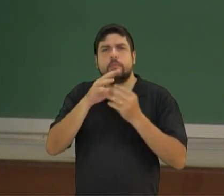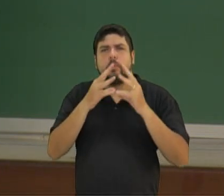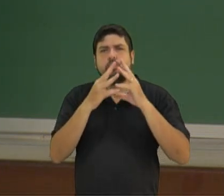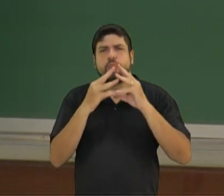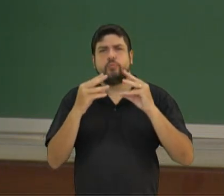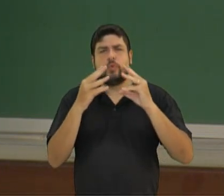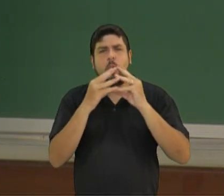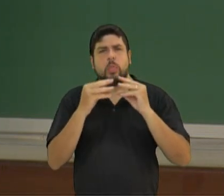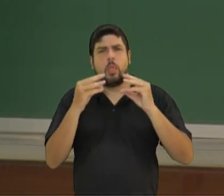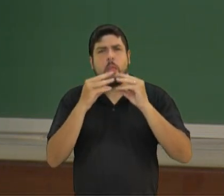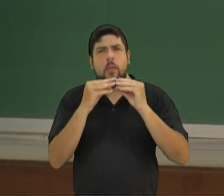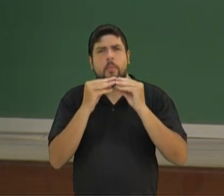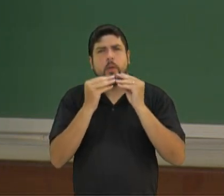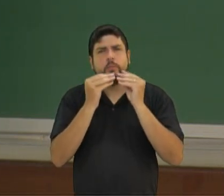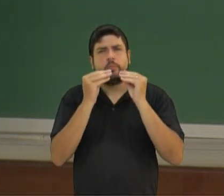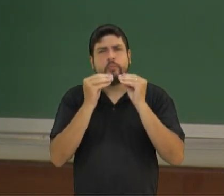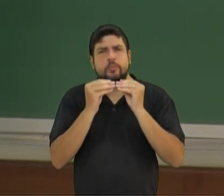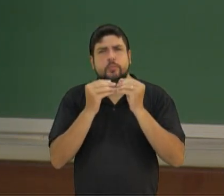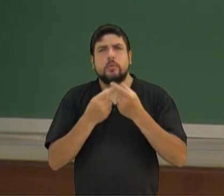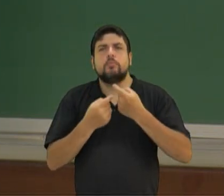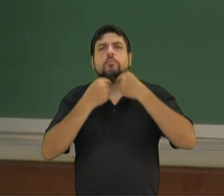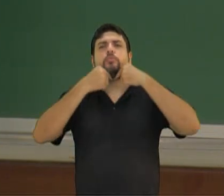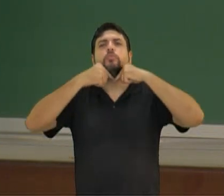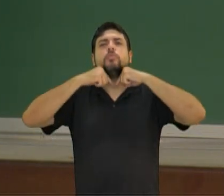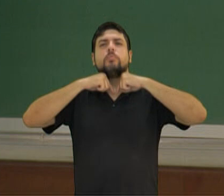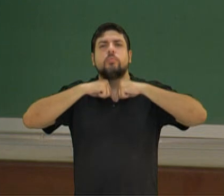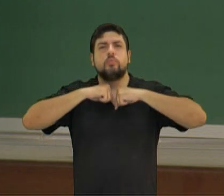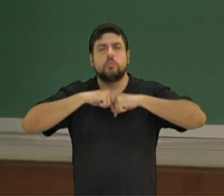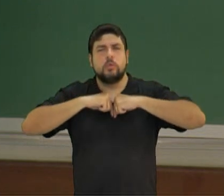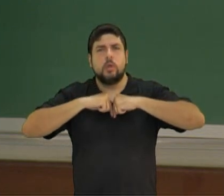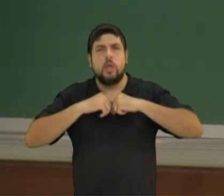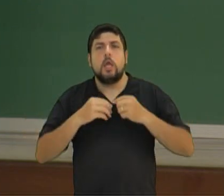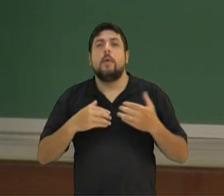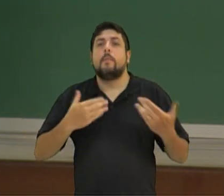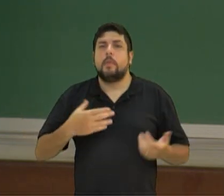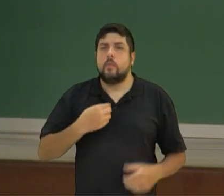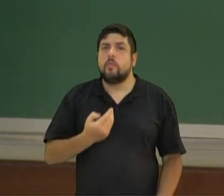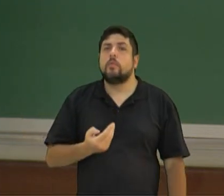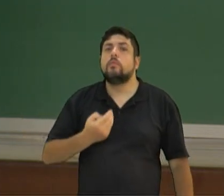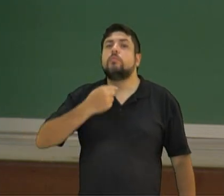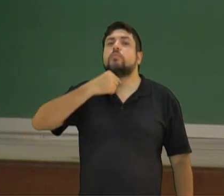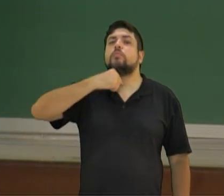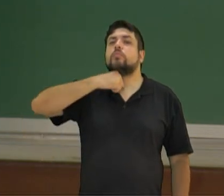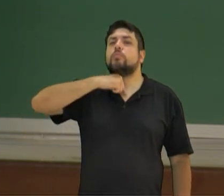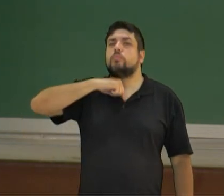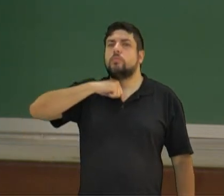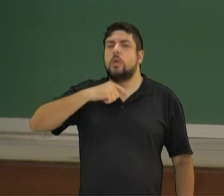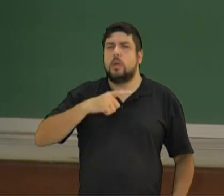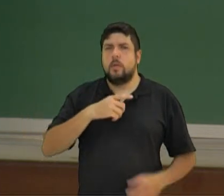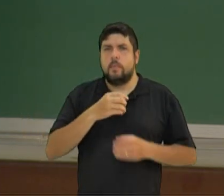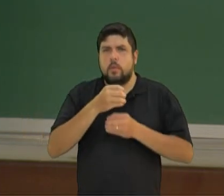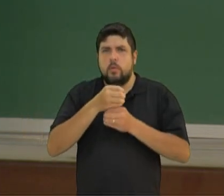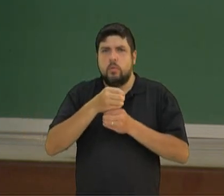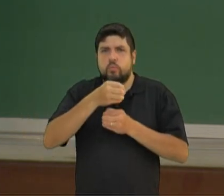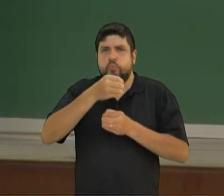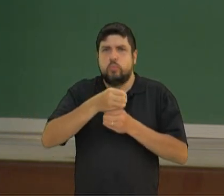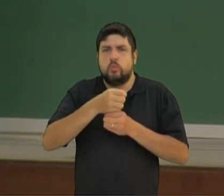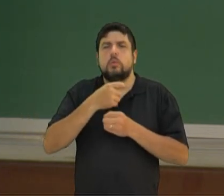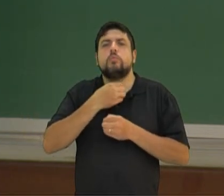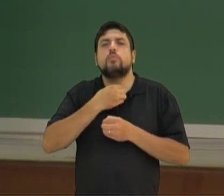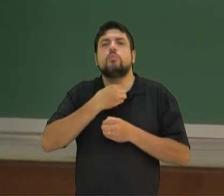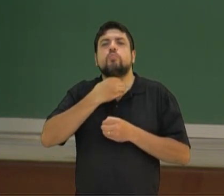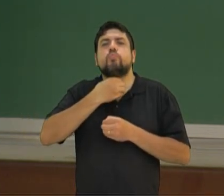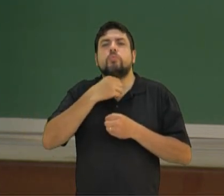Para ele ficar bem pequenininho, você engole. A partir desse momento, nós temos um conjunto de tubos que vai levar